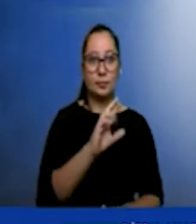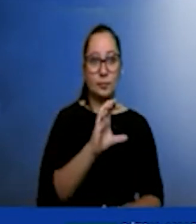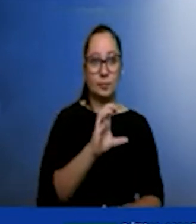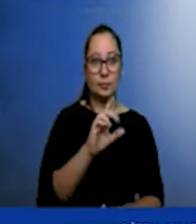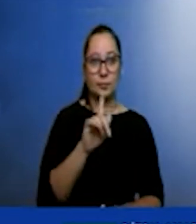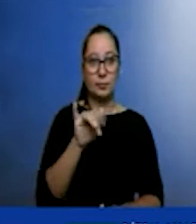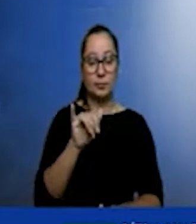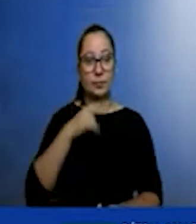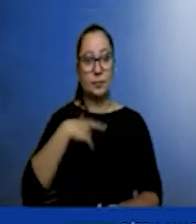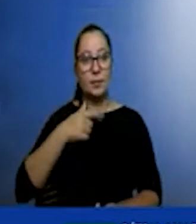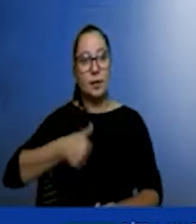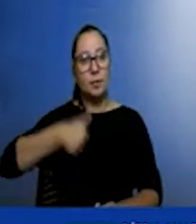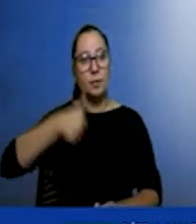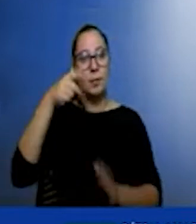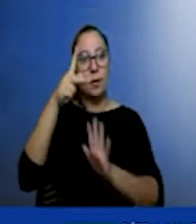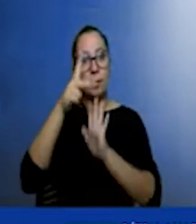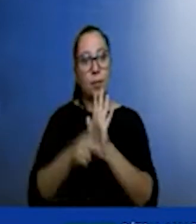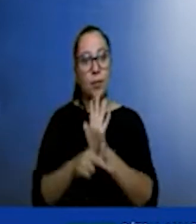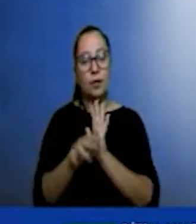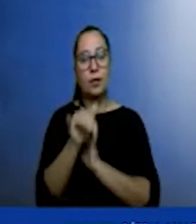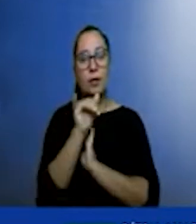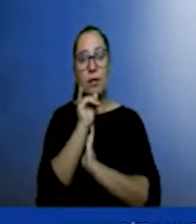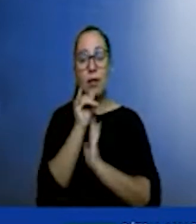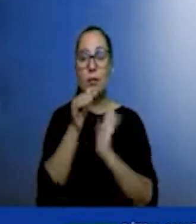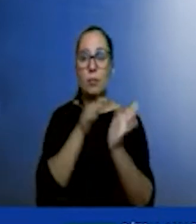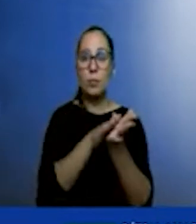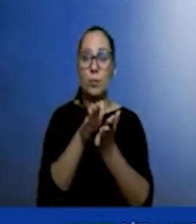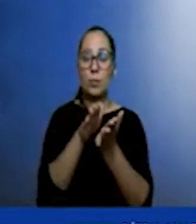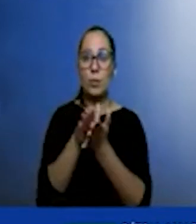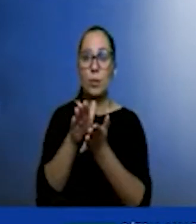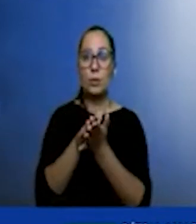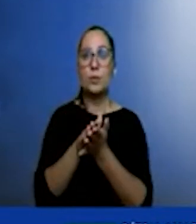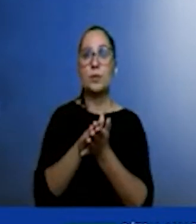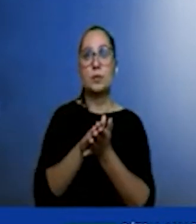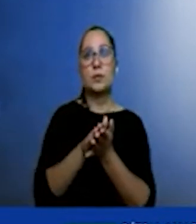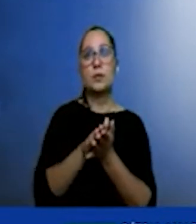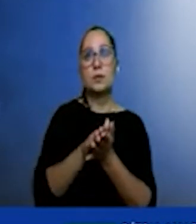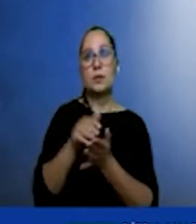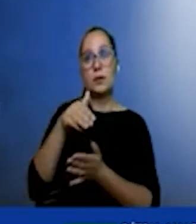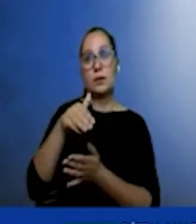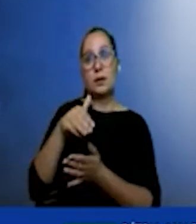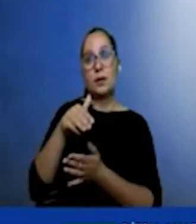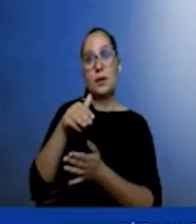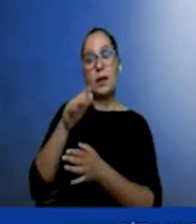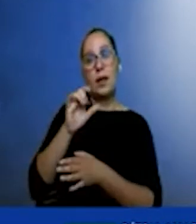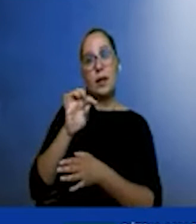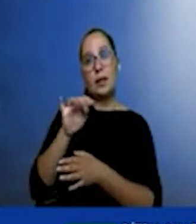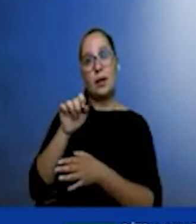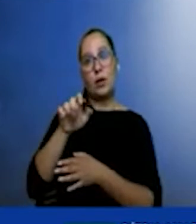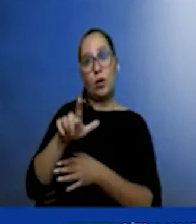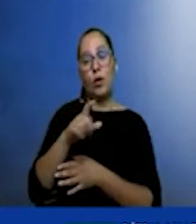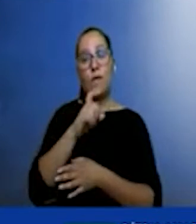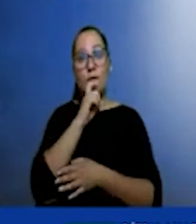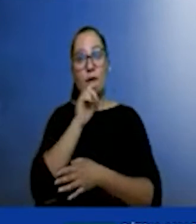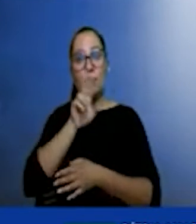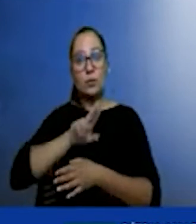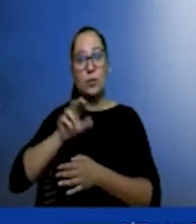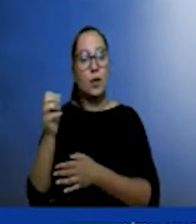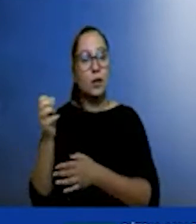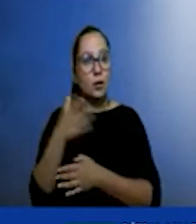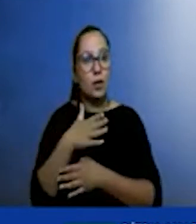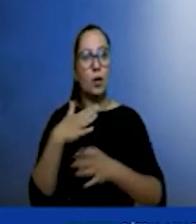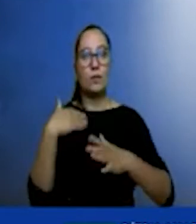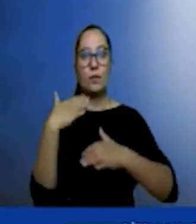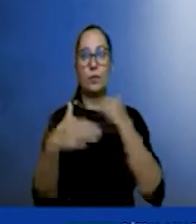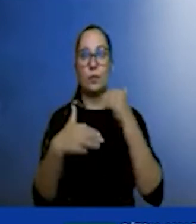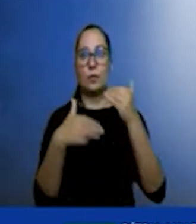planta piloto para a produção de metanol verde, utilizando um novo processo que foi